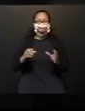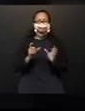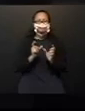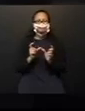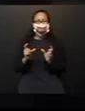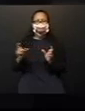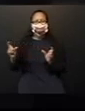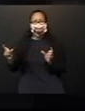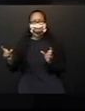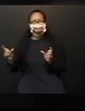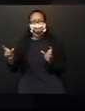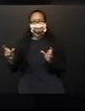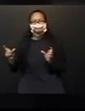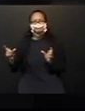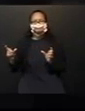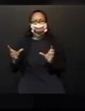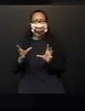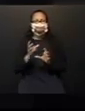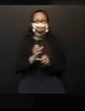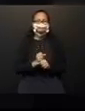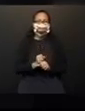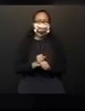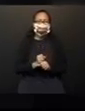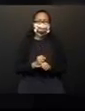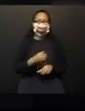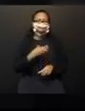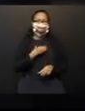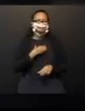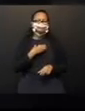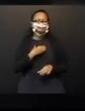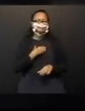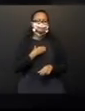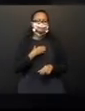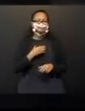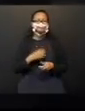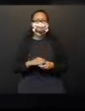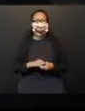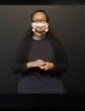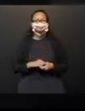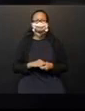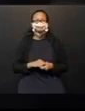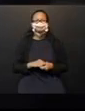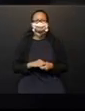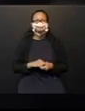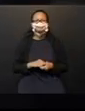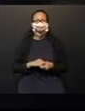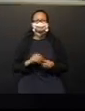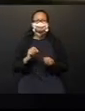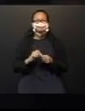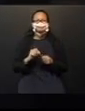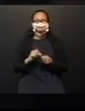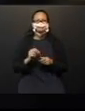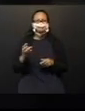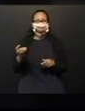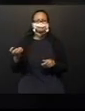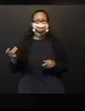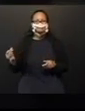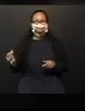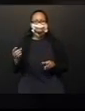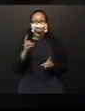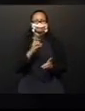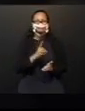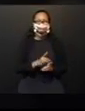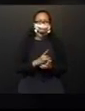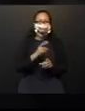aqui da adição, mas é o mesmo sistema. Eu vou fazer a minha conta, vou achar o